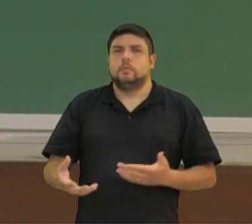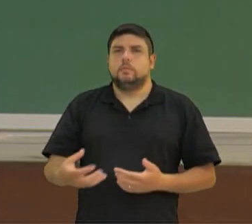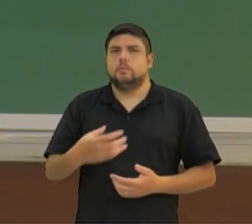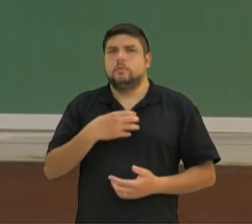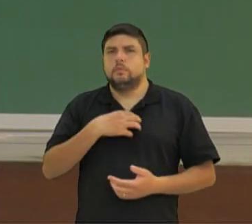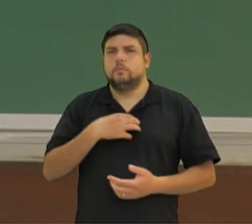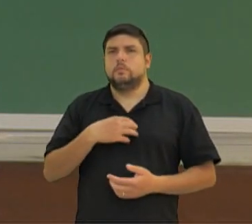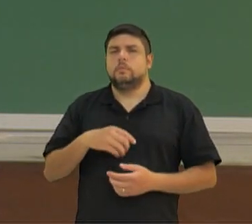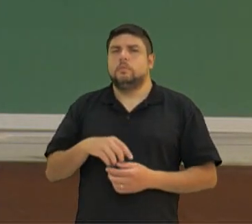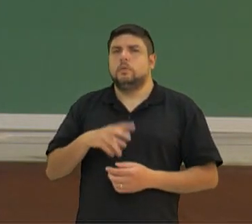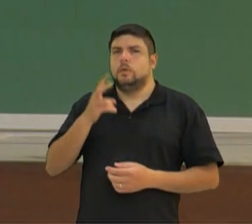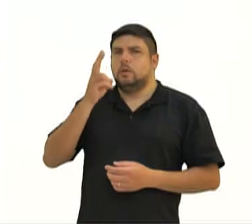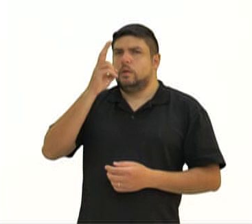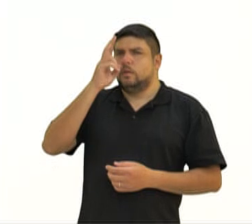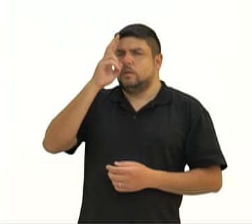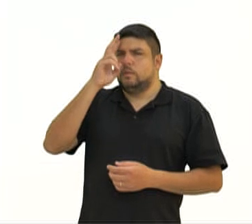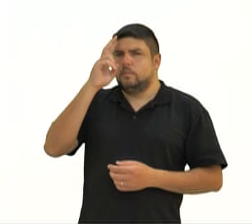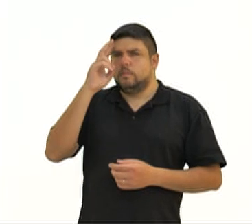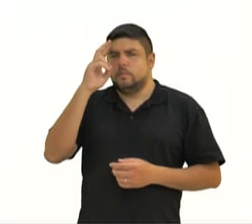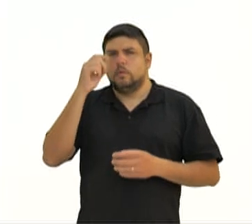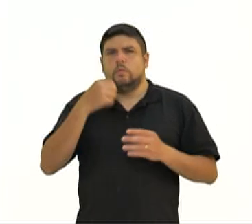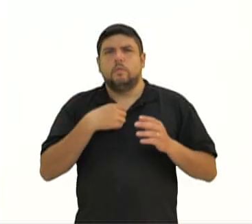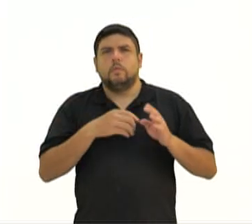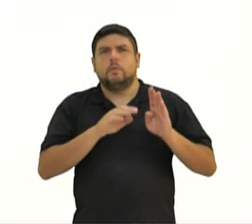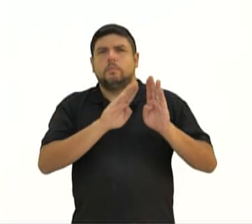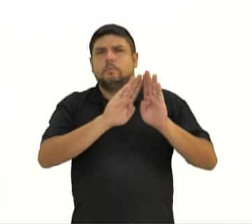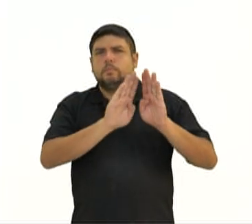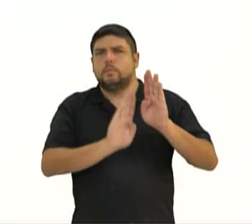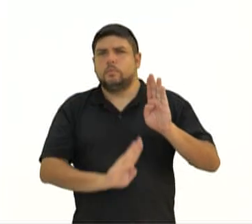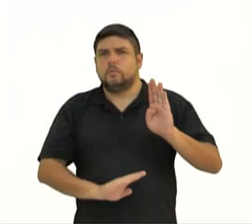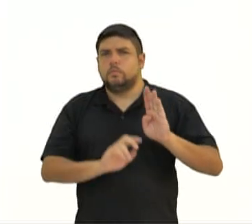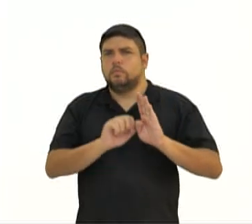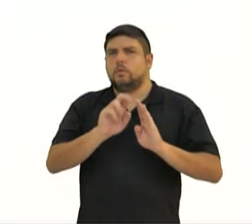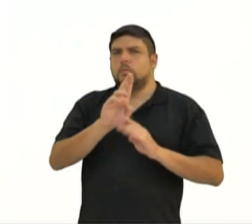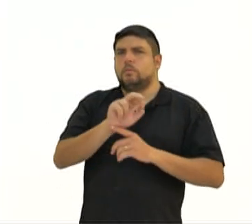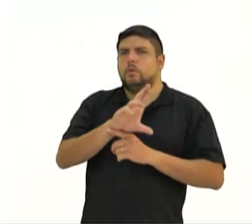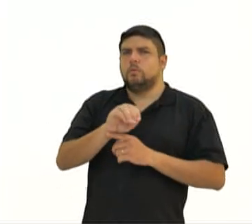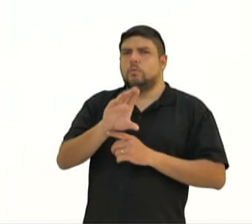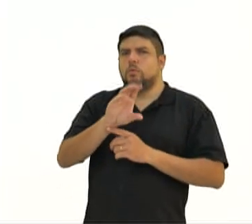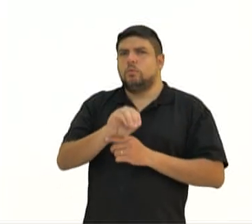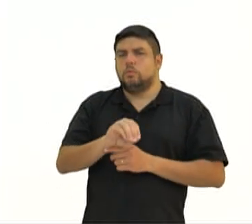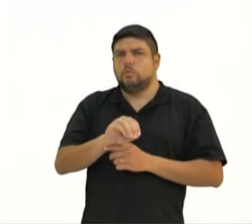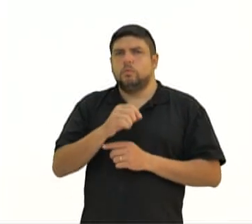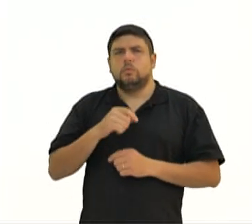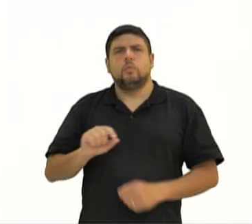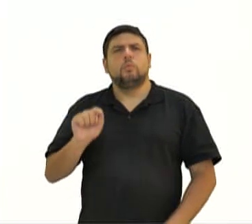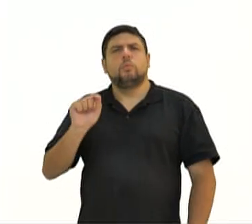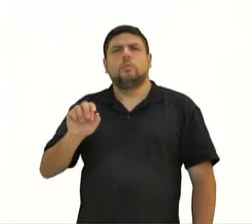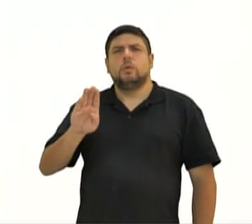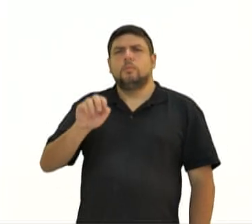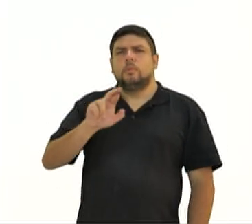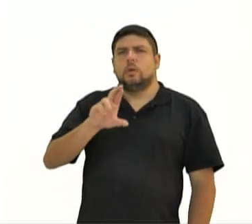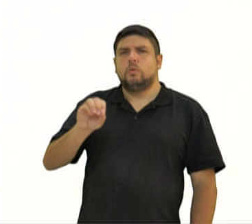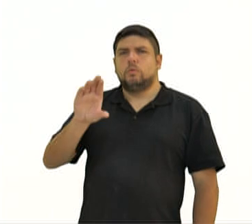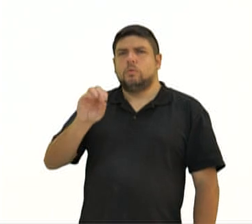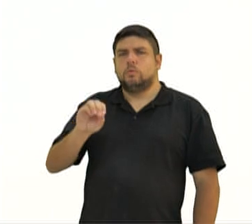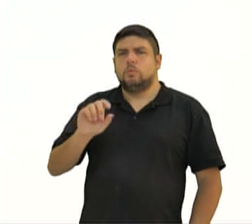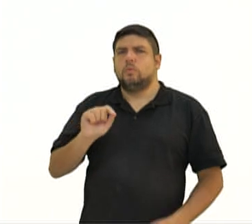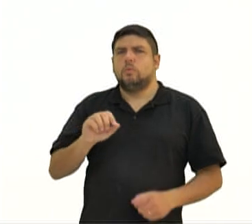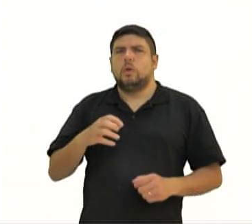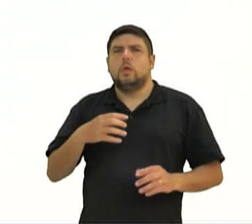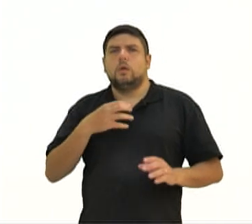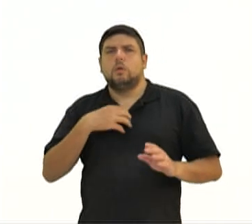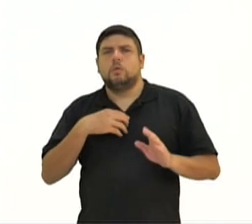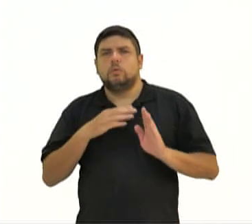o barroco, antiga arte também chinesa. O que é o barroco? São as voltas